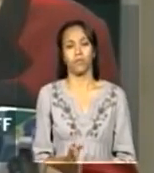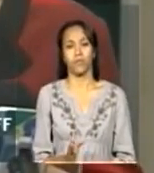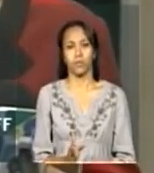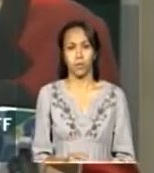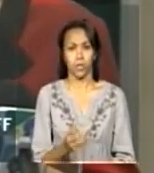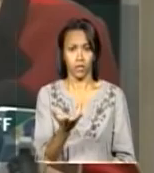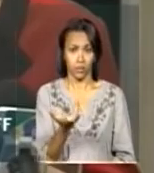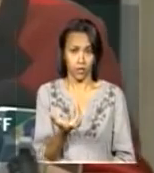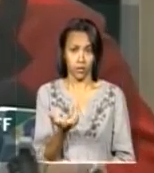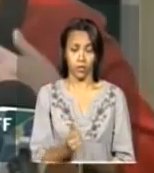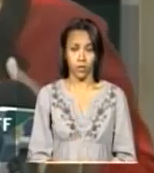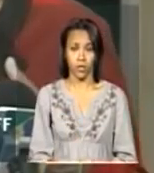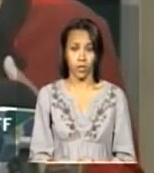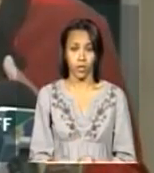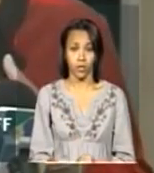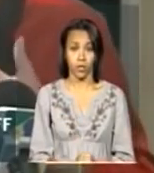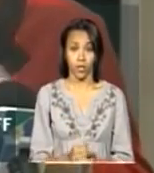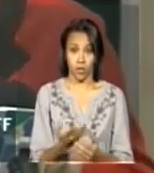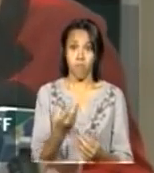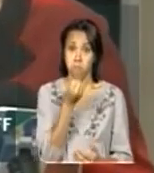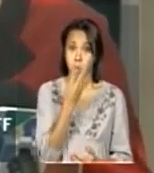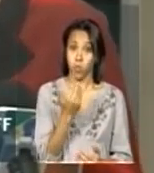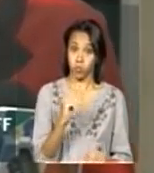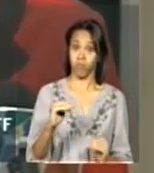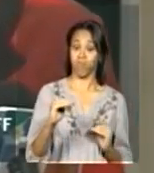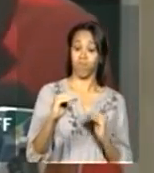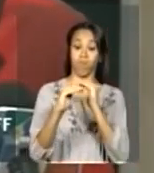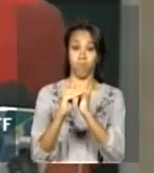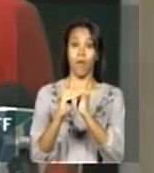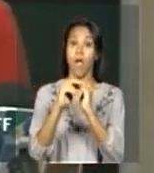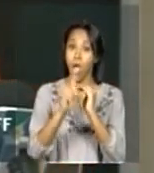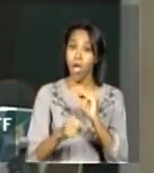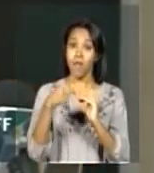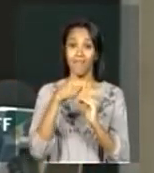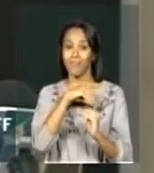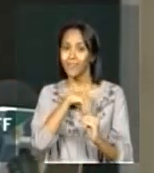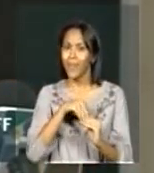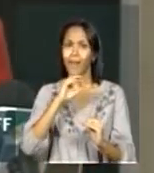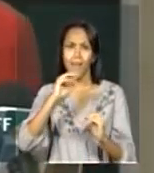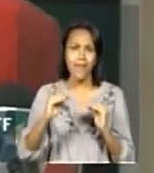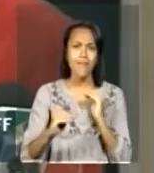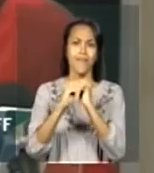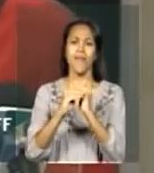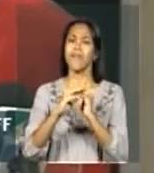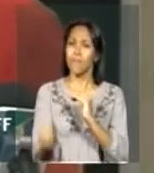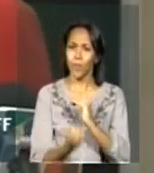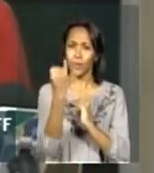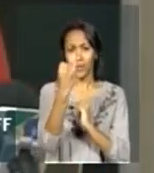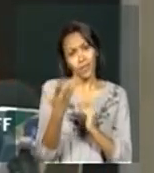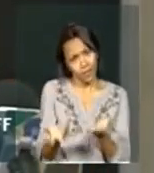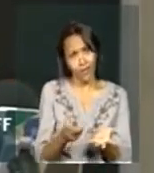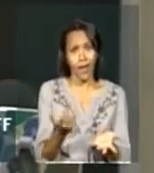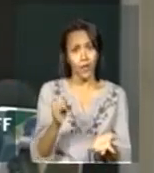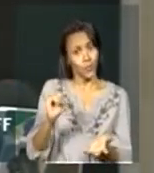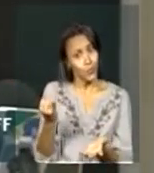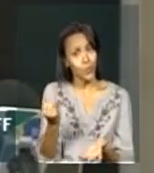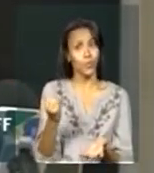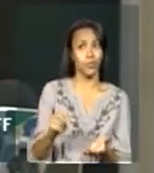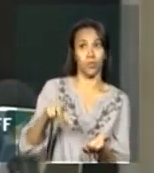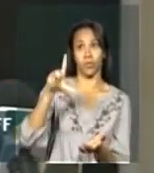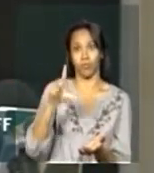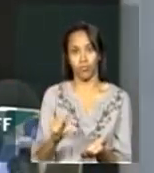seja compatível com a sua situação. Então isso é um elemento importante. Não significa que o juro não vai subir,